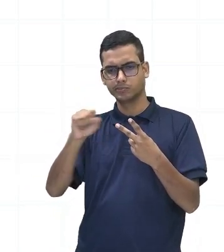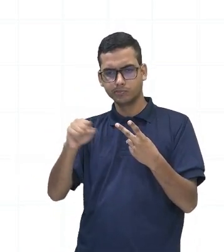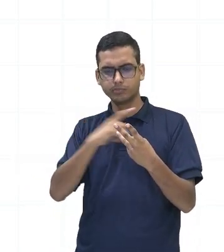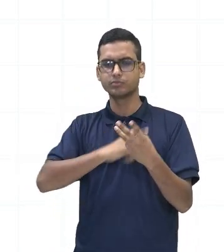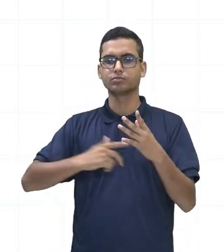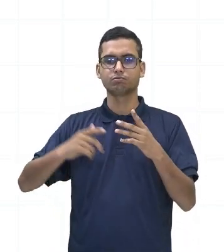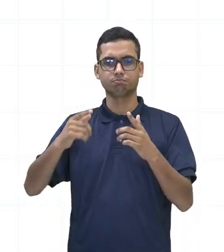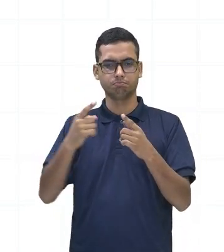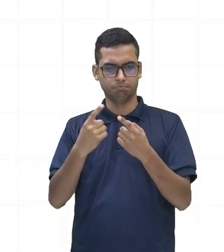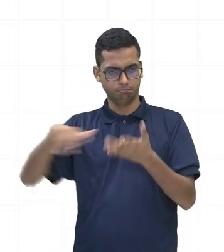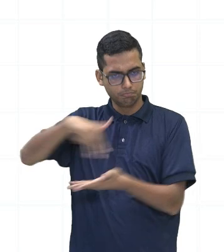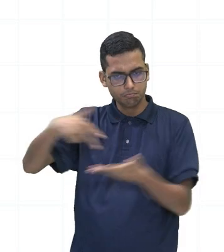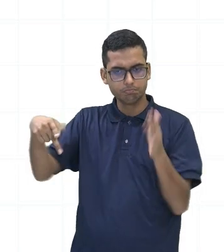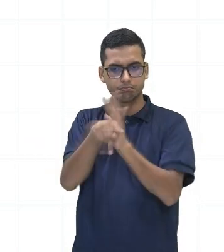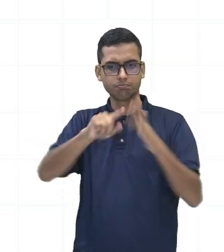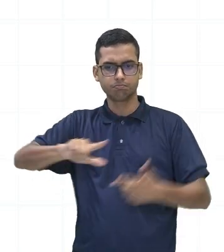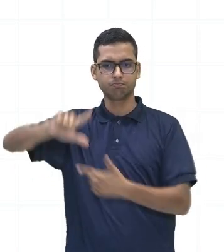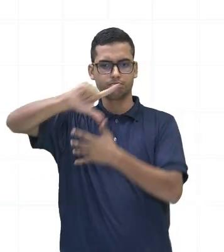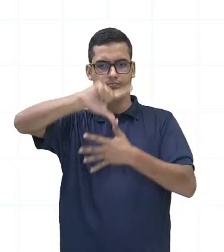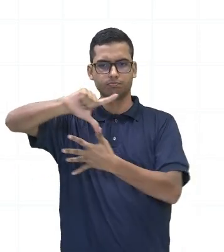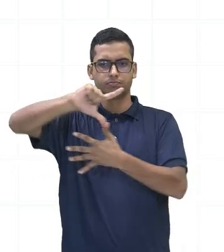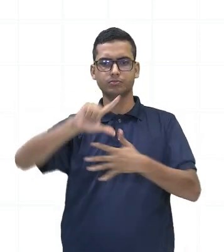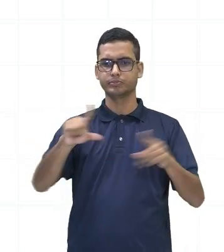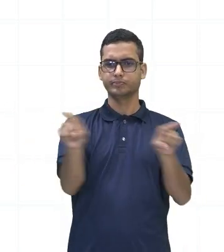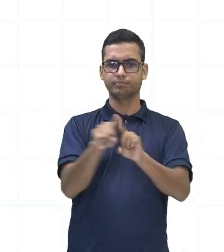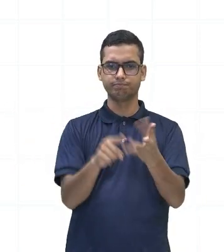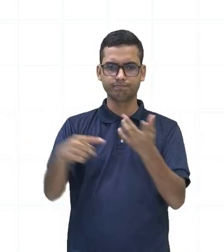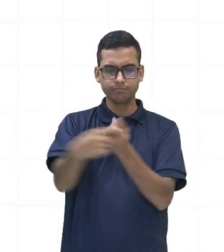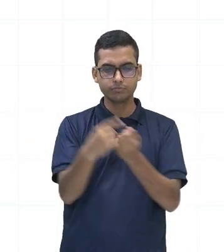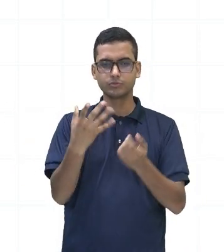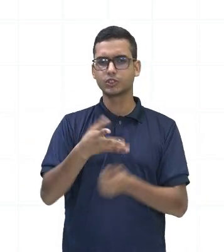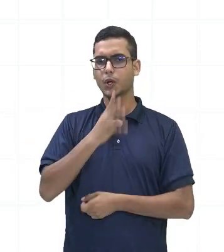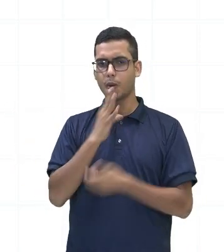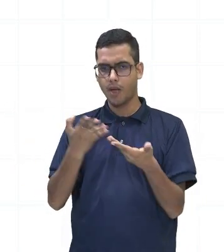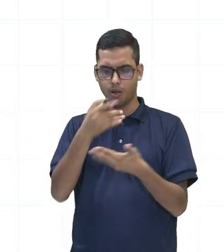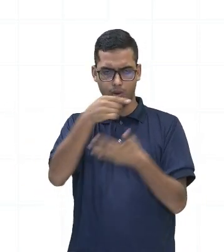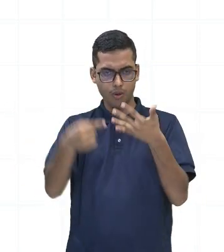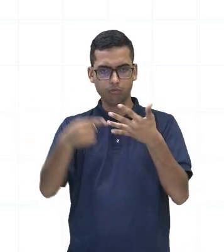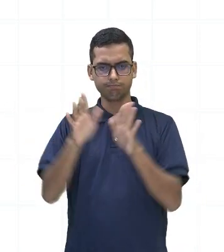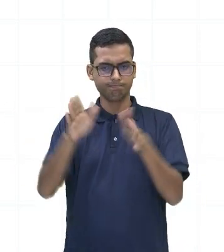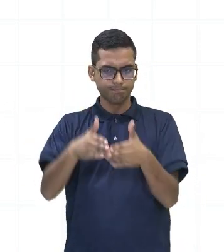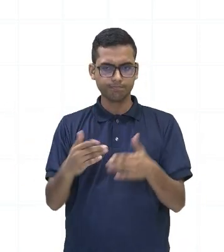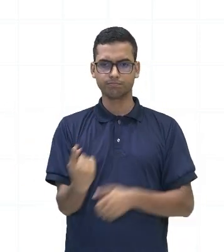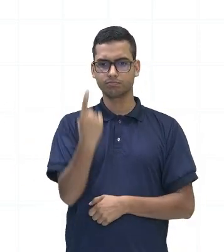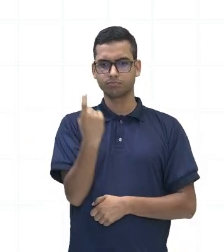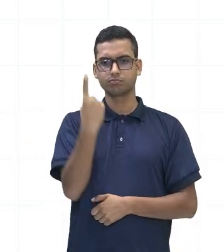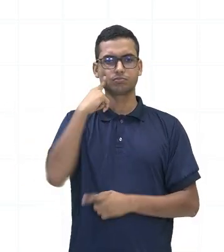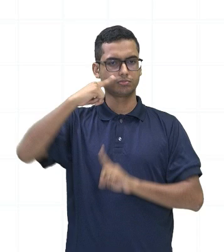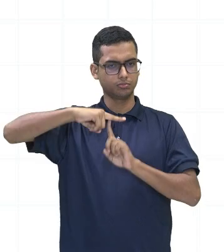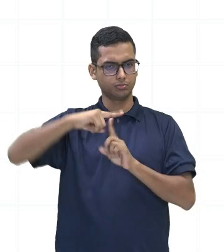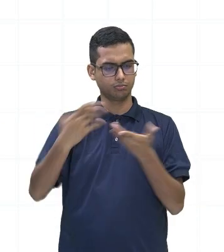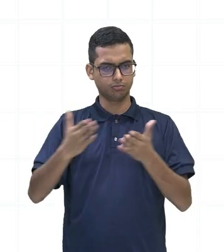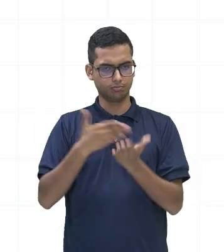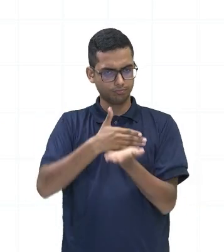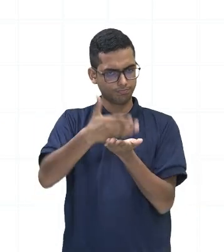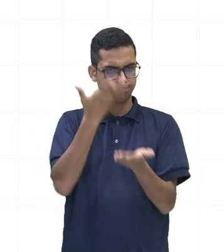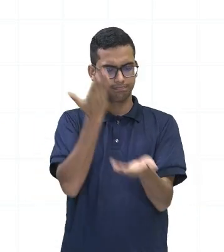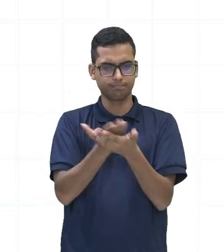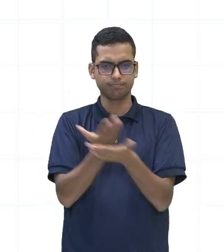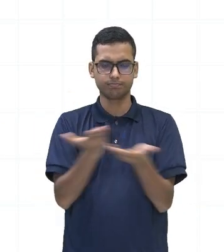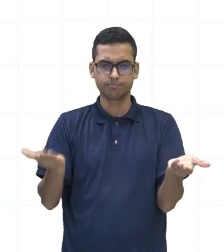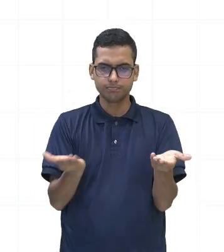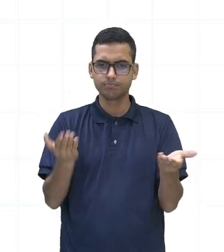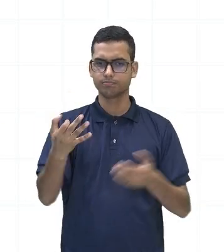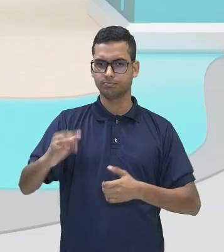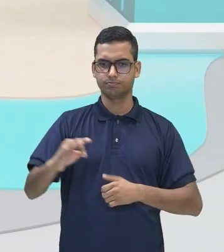mas nós vamos conhecer um desses de modo específico, que a gente vai conhecer já já, quando iniciarmos a aula propriamente